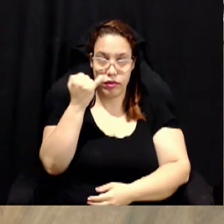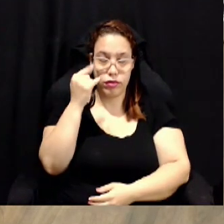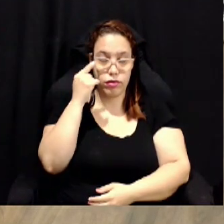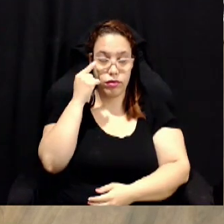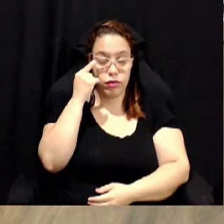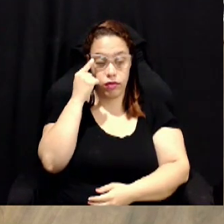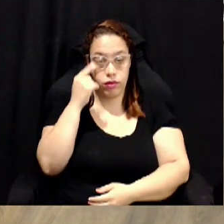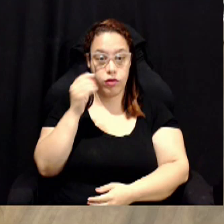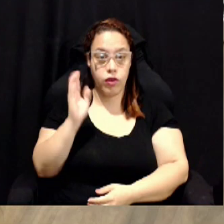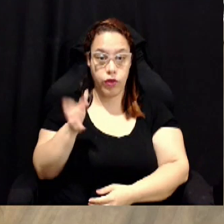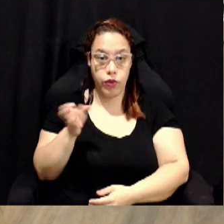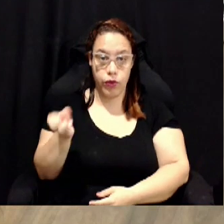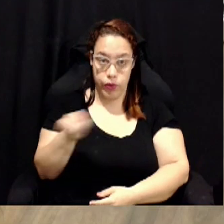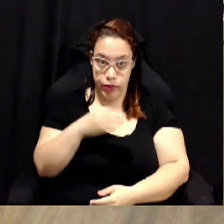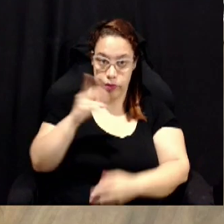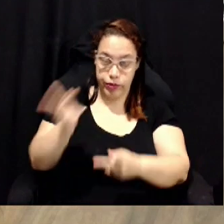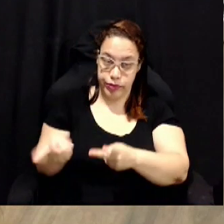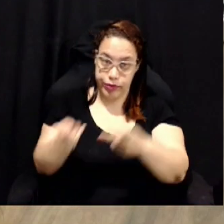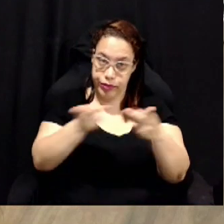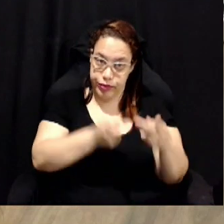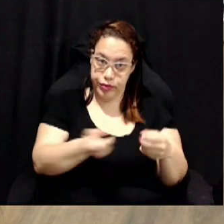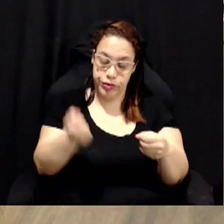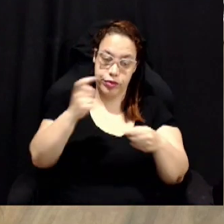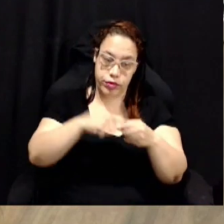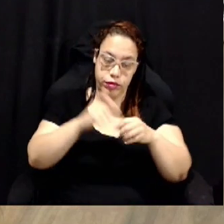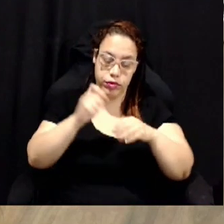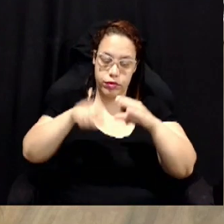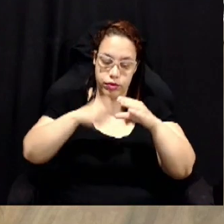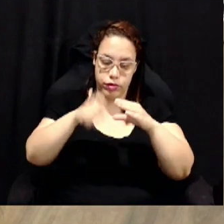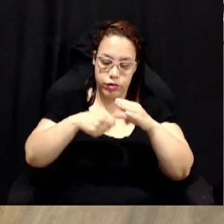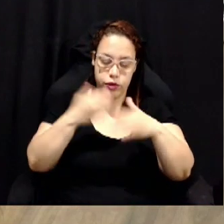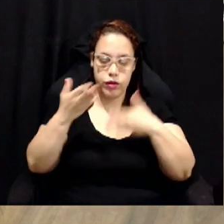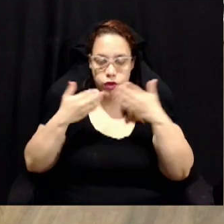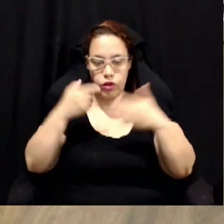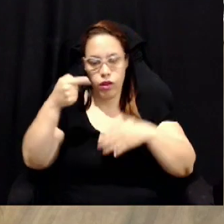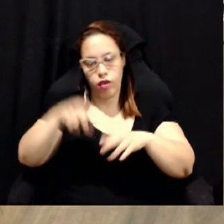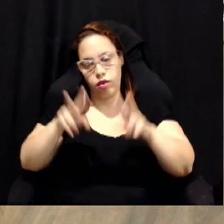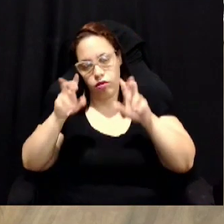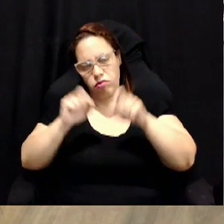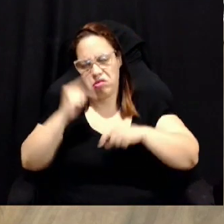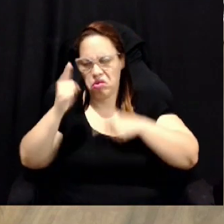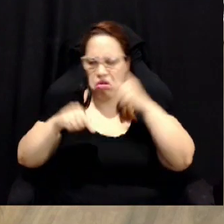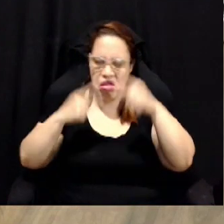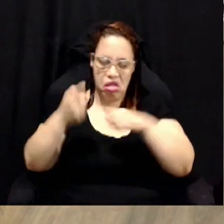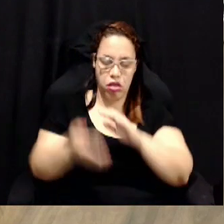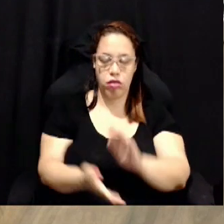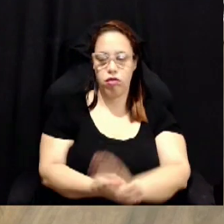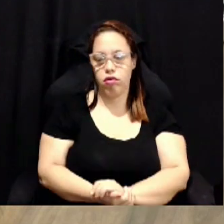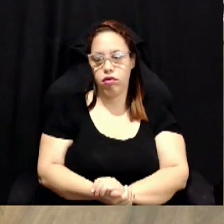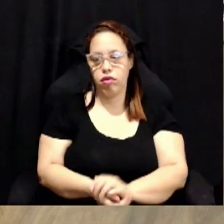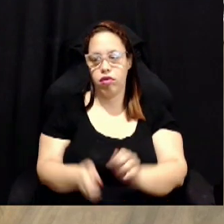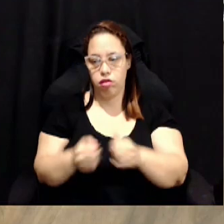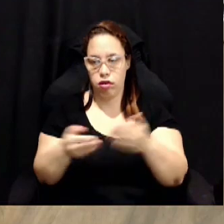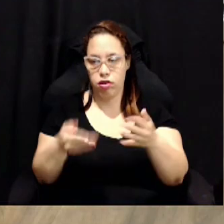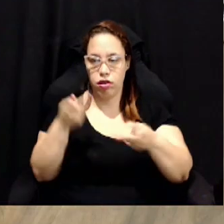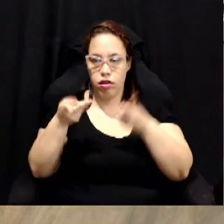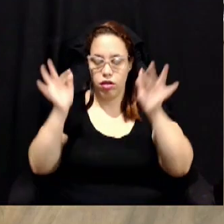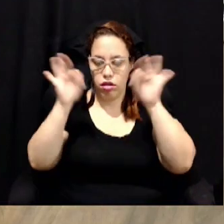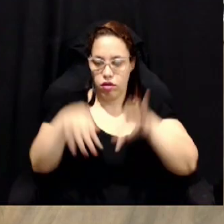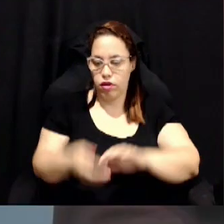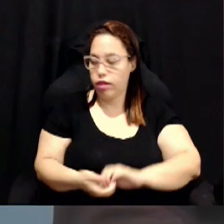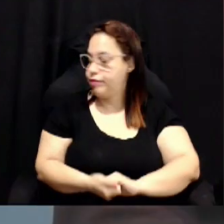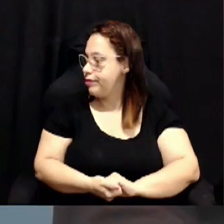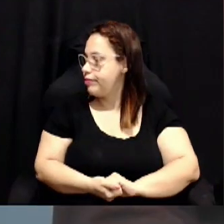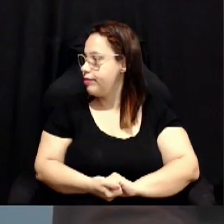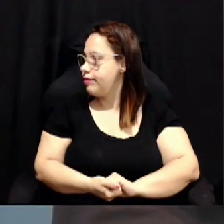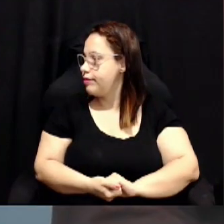novo convite para você retornar até os nossos estúdios para falar sobre esse, mas também outros assuntos, e fica aberto aí para suas considerações finais.